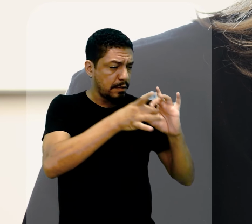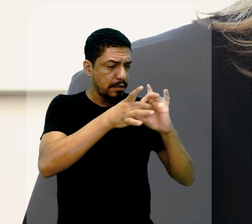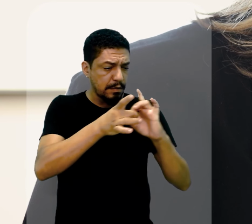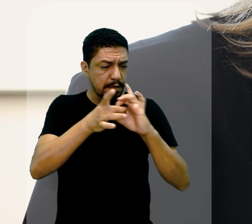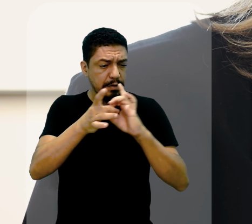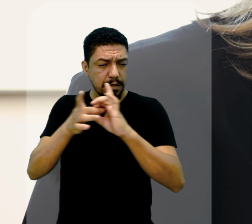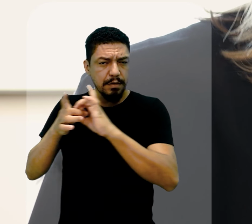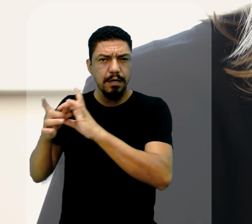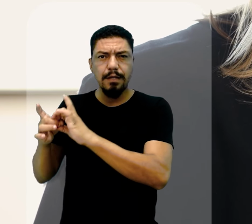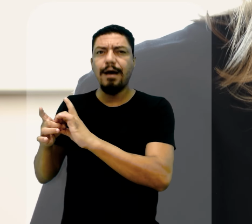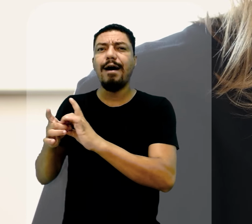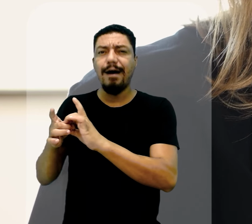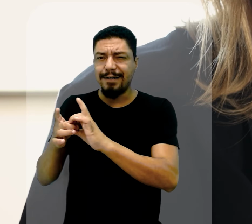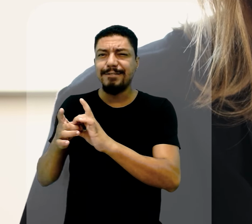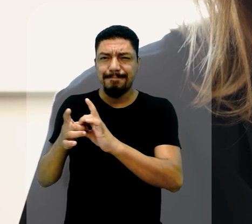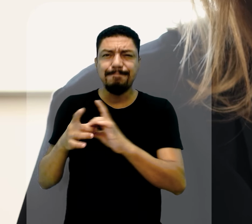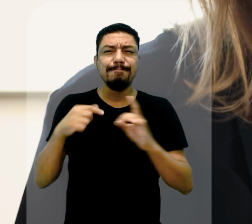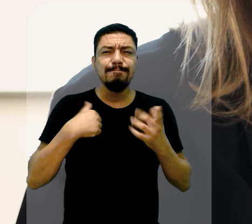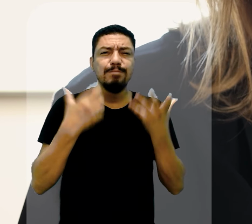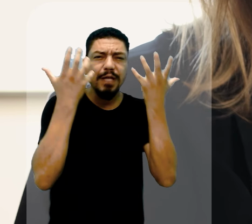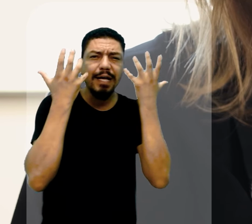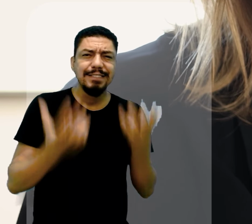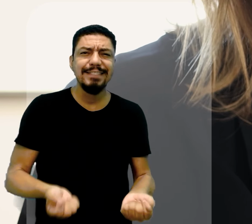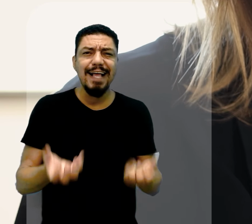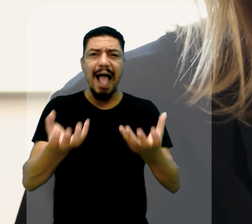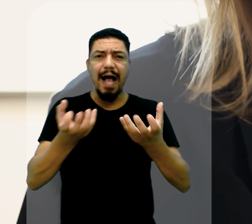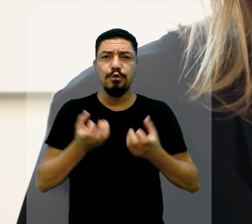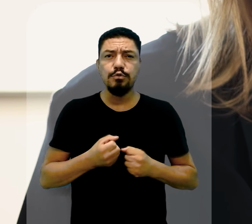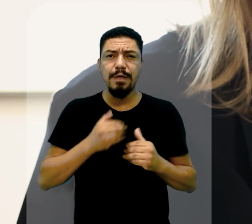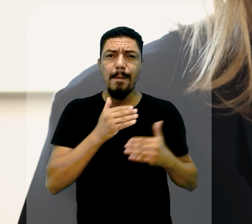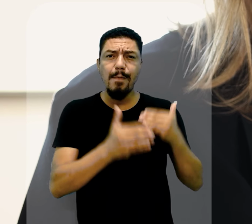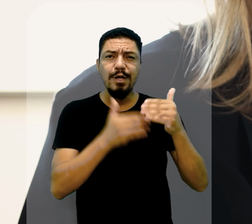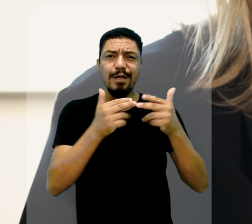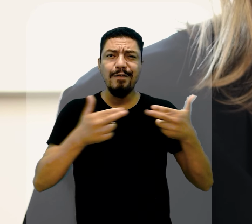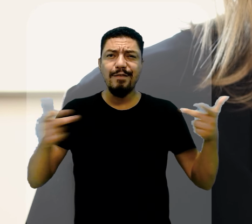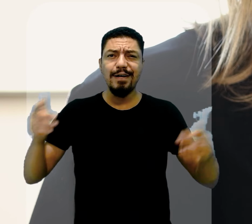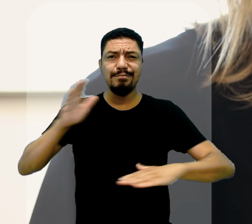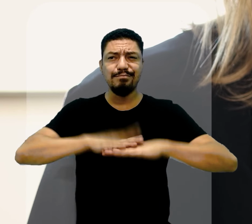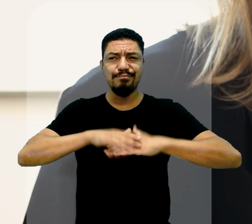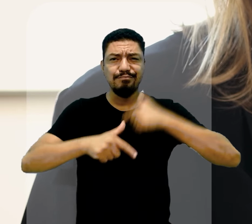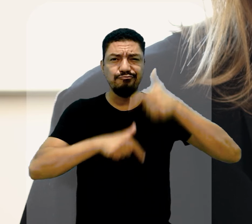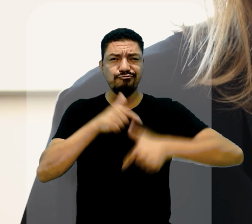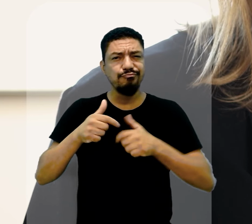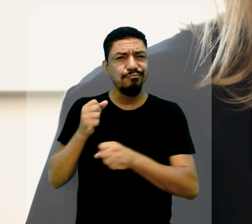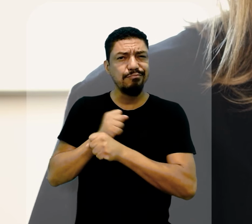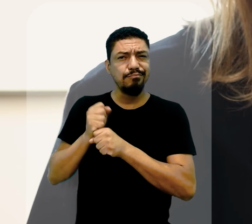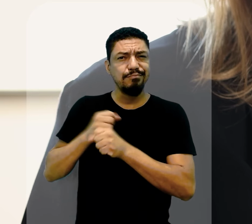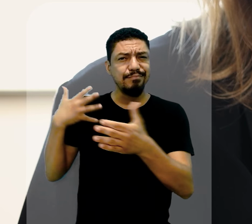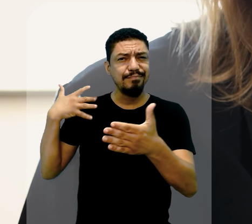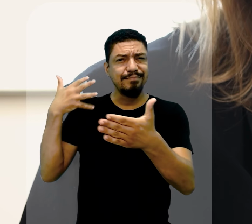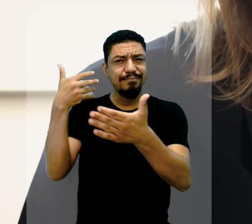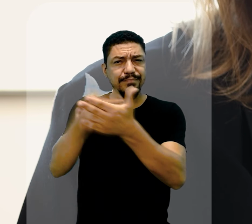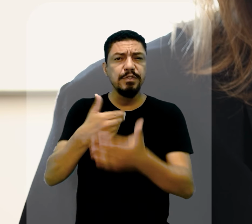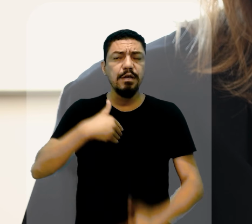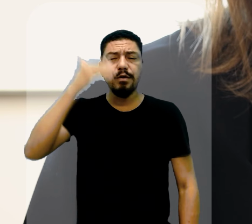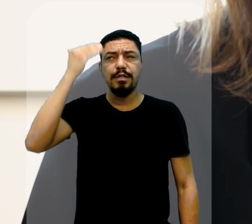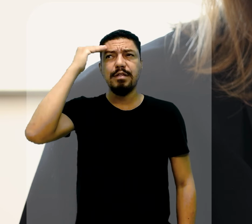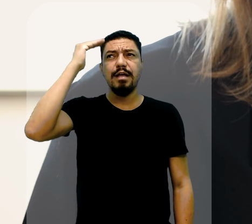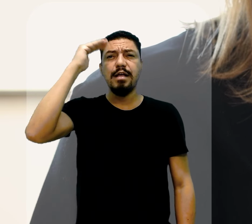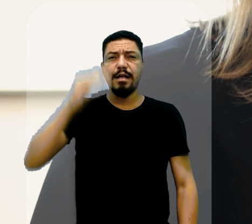E então assumi realmente esses vários processos que eu vinha fazendo, né? Eu entendi